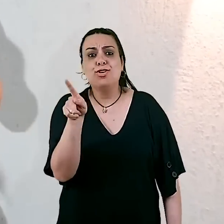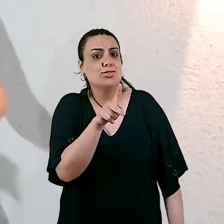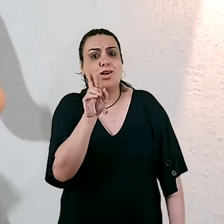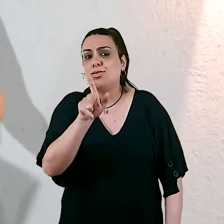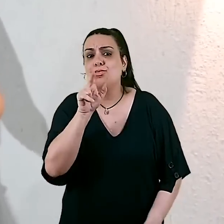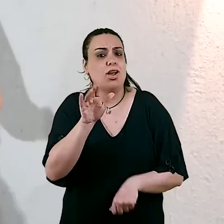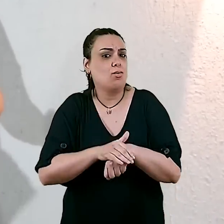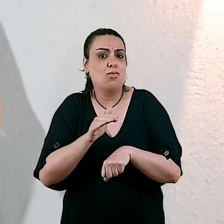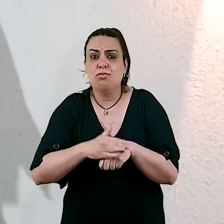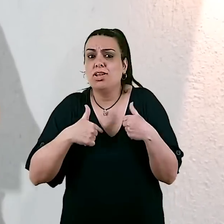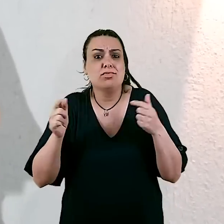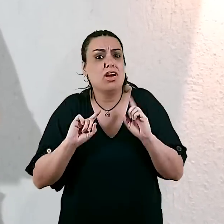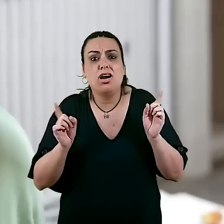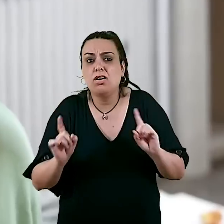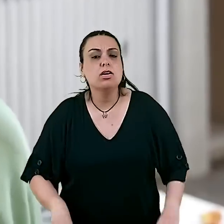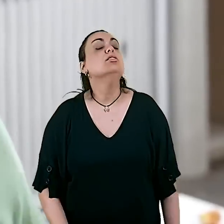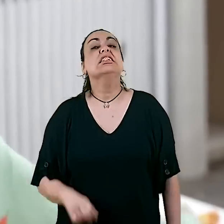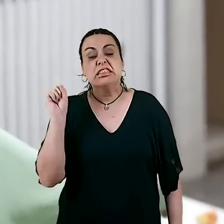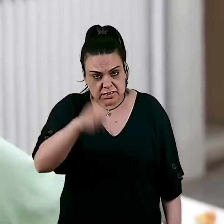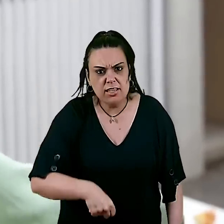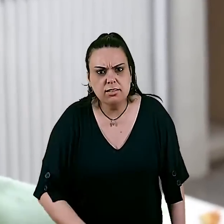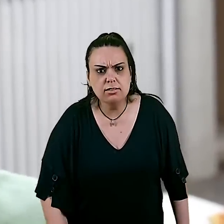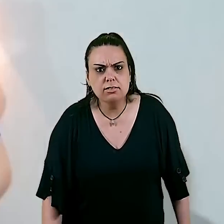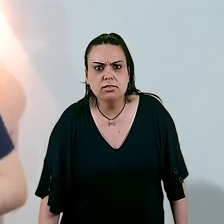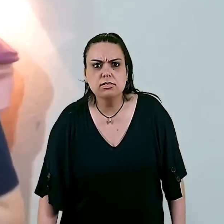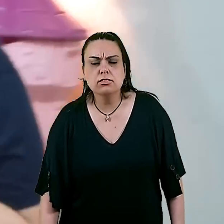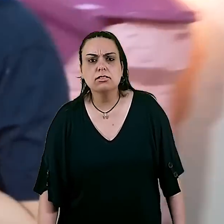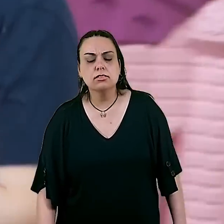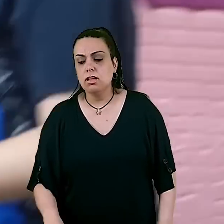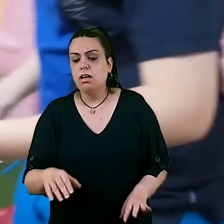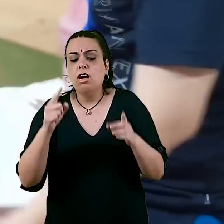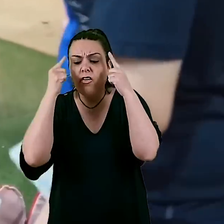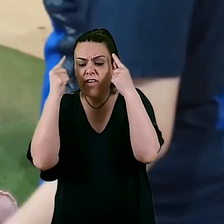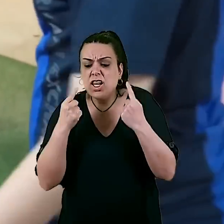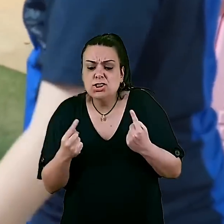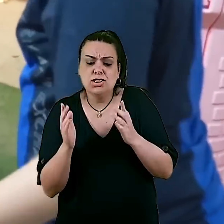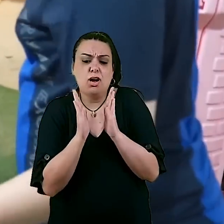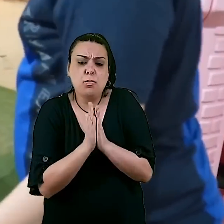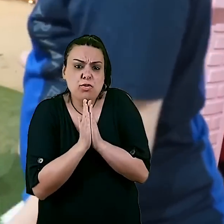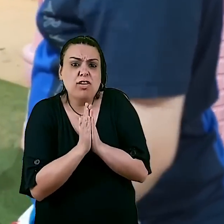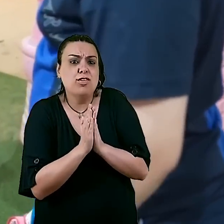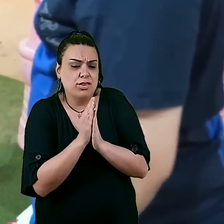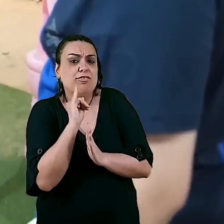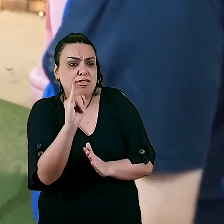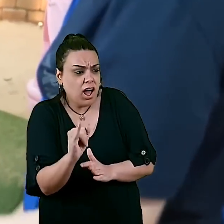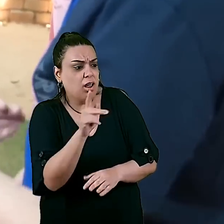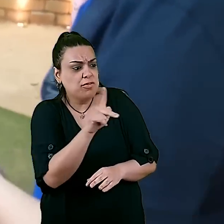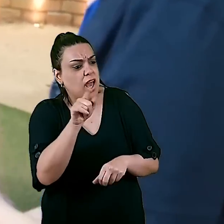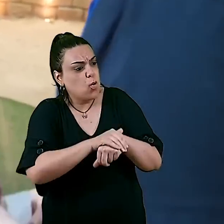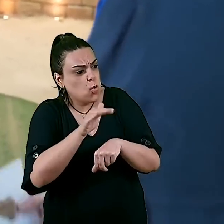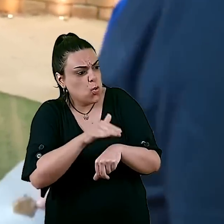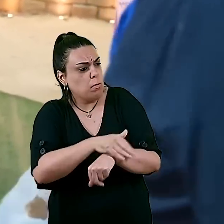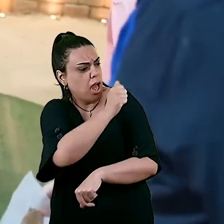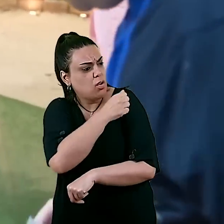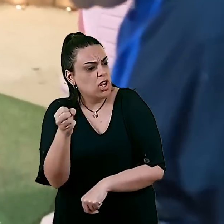Professora, mas não fui eu que fiz isso! Fora! Valentina, por favor, fala pra professora que foi